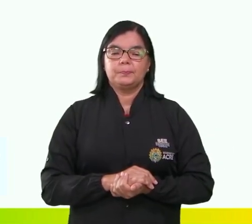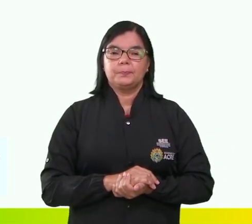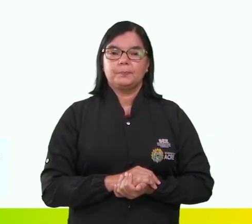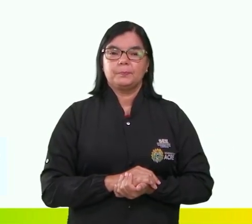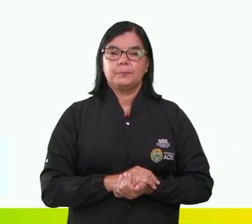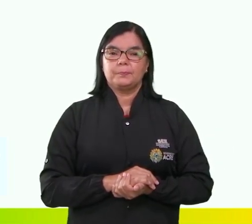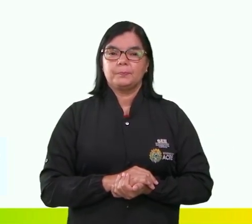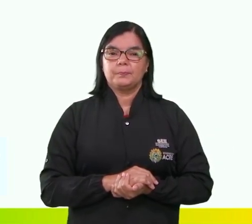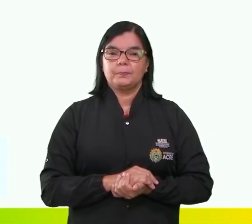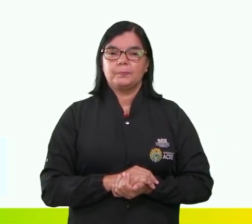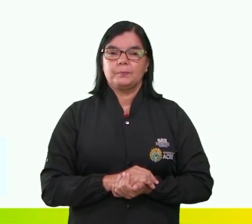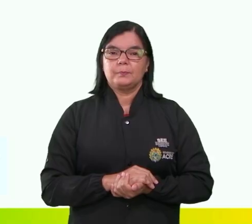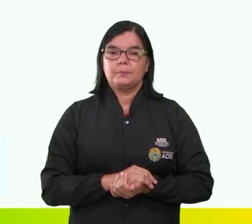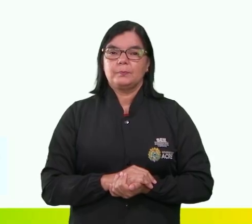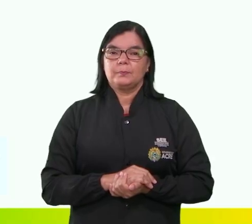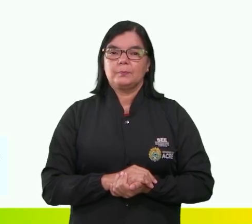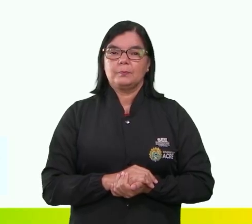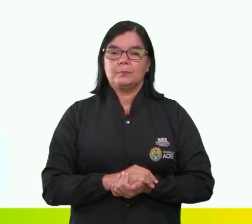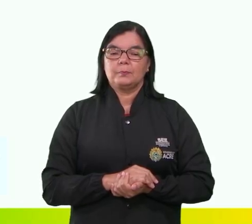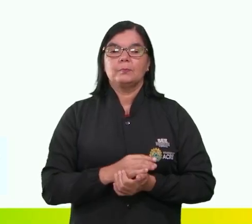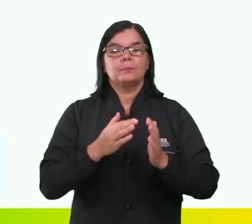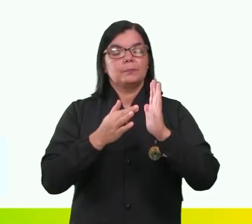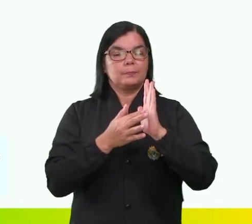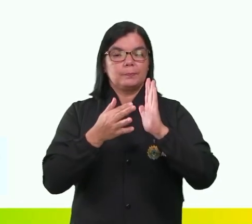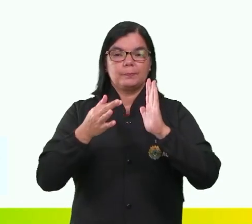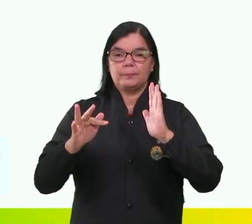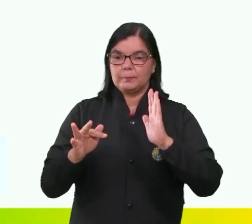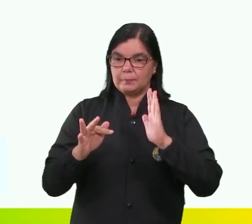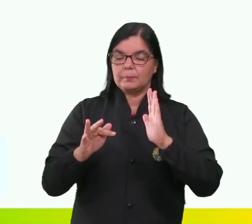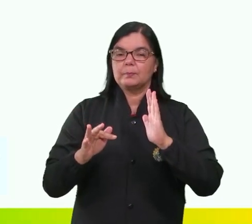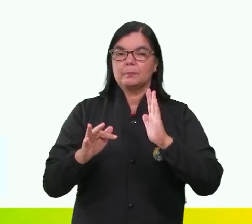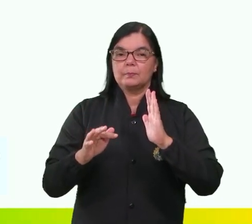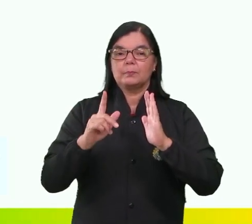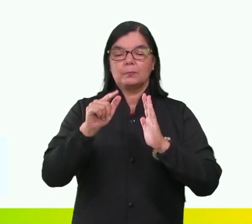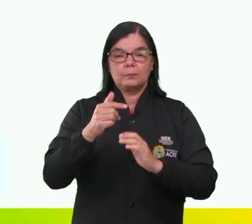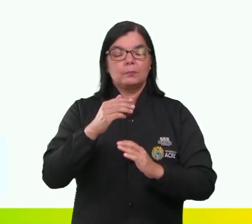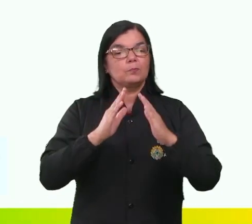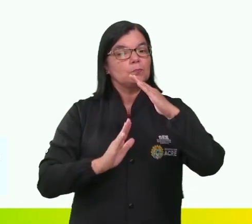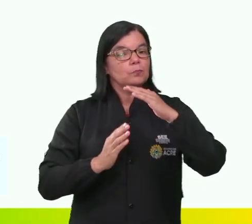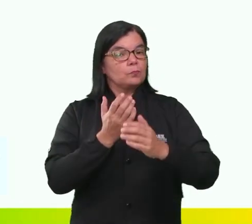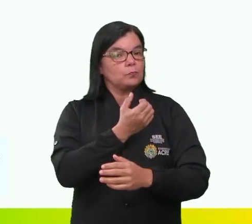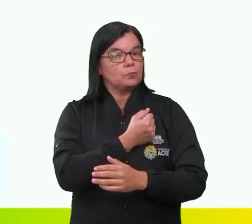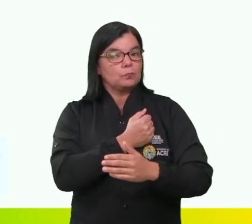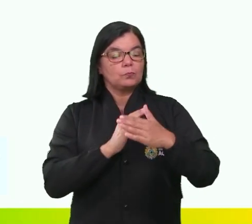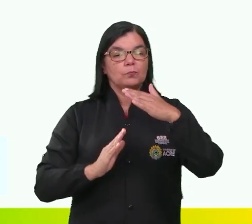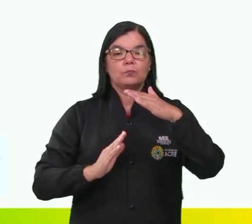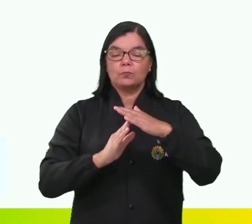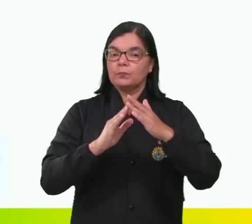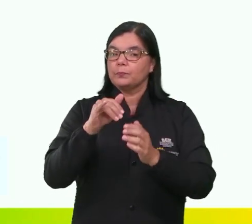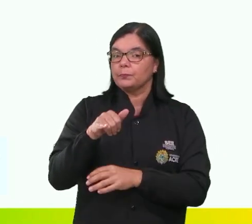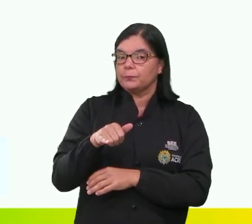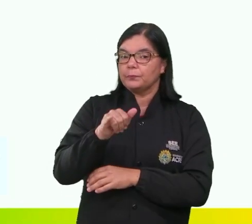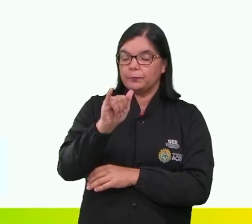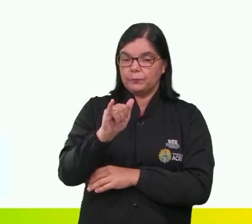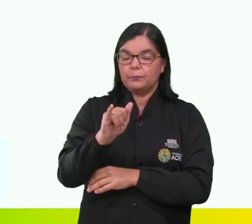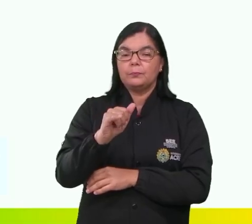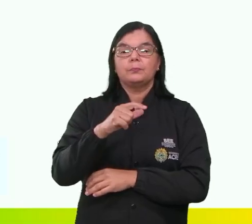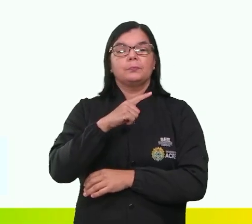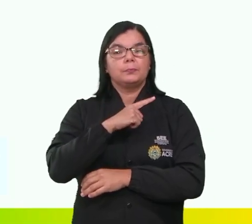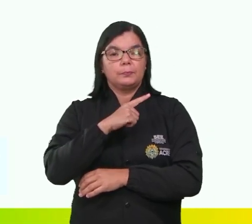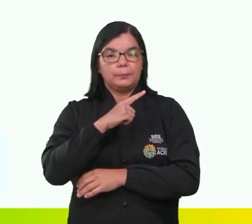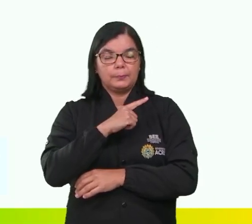da nossa função, que é o valor máximo que o y vai ser